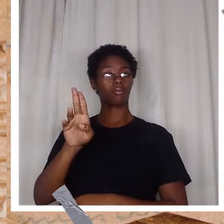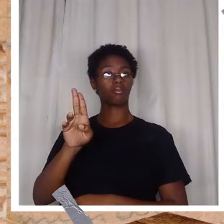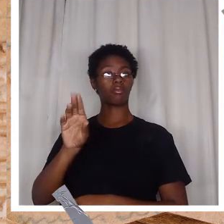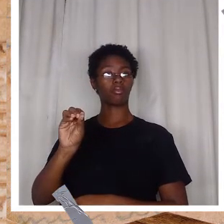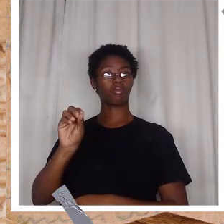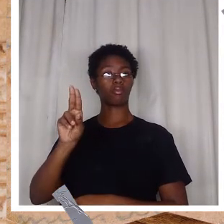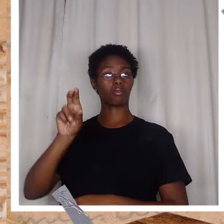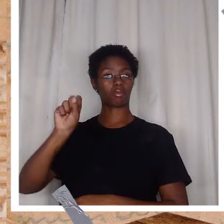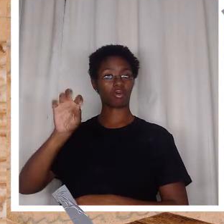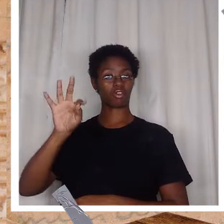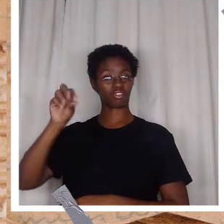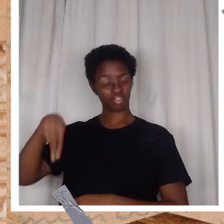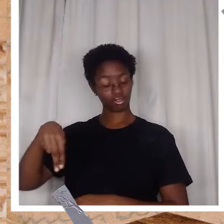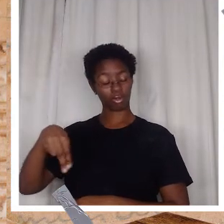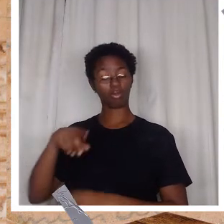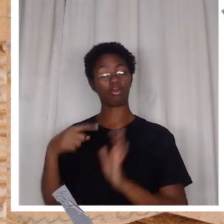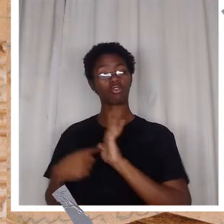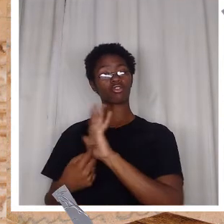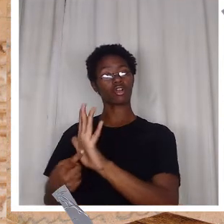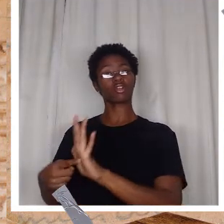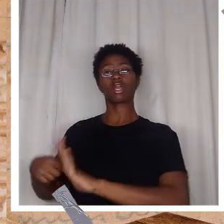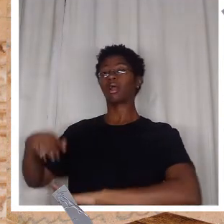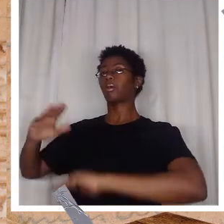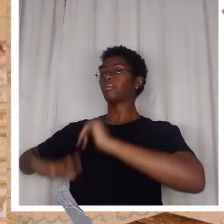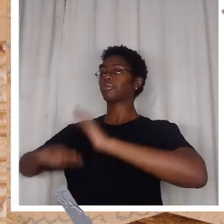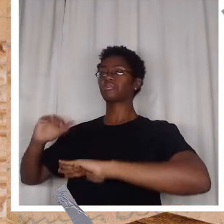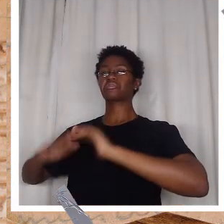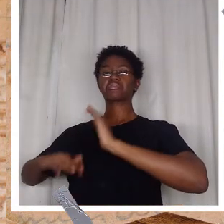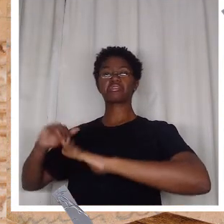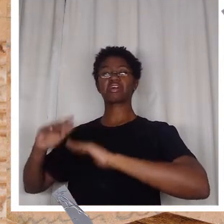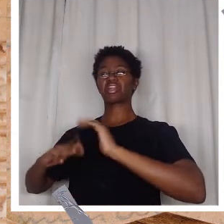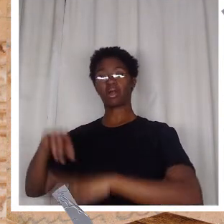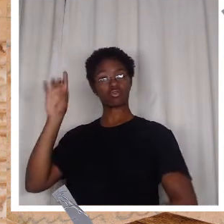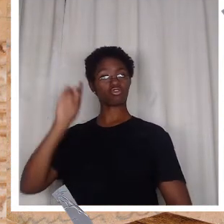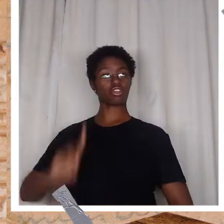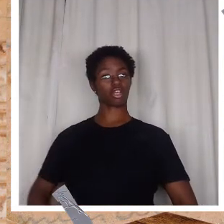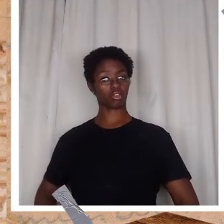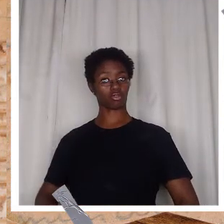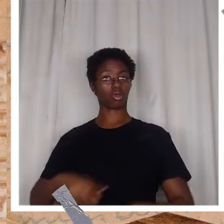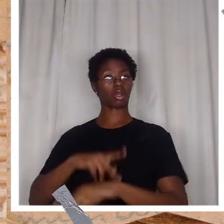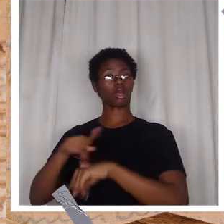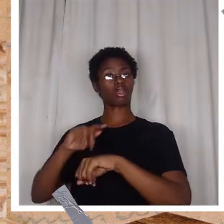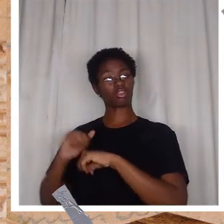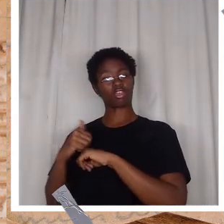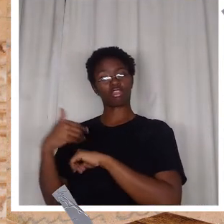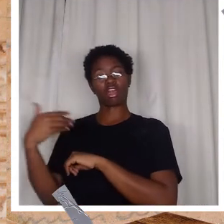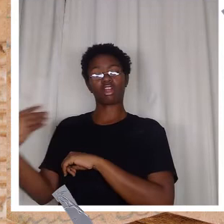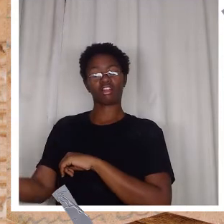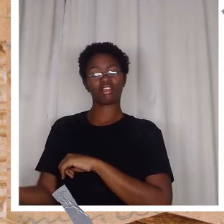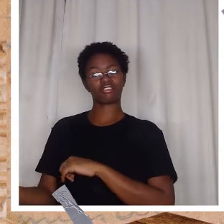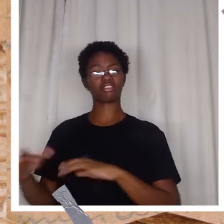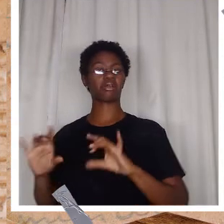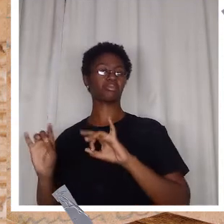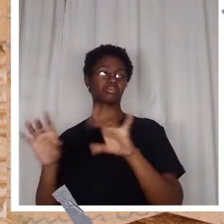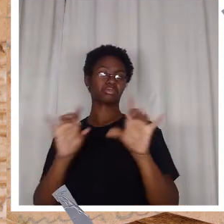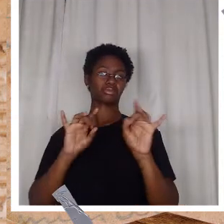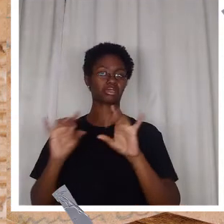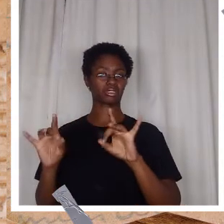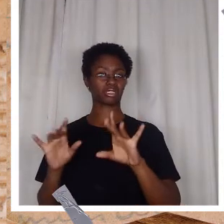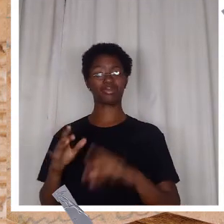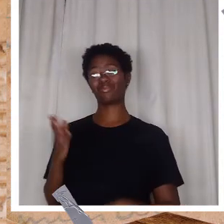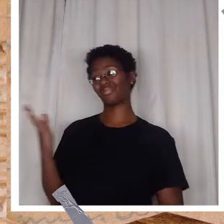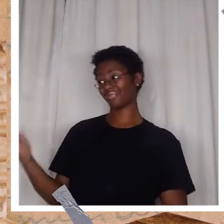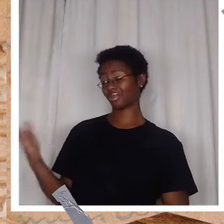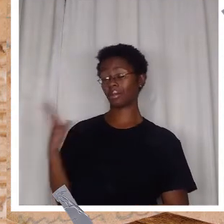do mundo, no universo de 36 diretoras internacionais. É com essa riqueza toda que eu passo